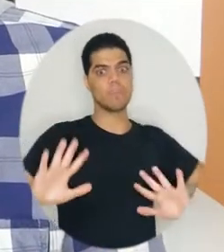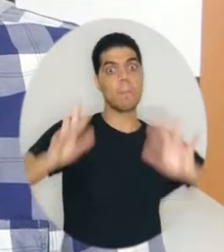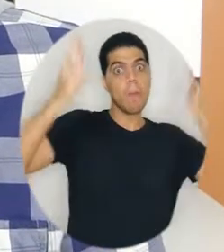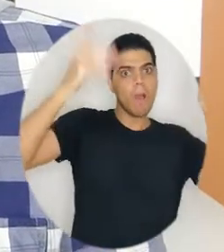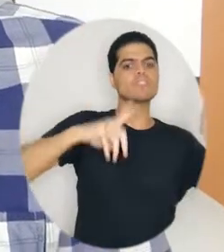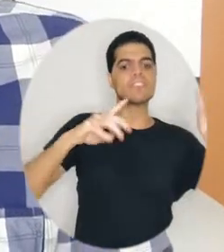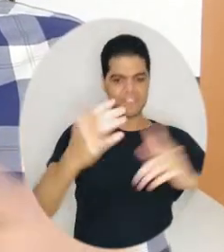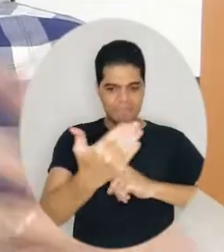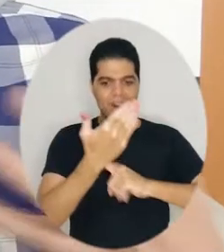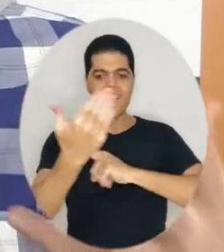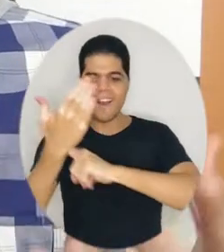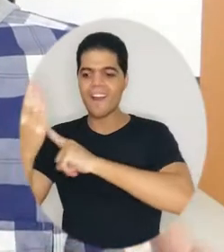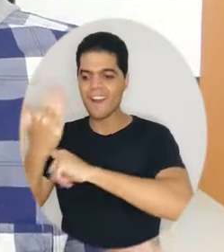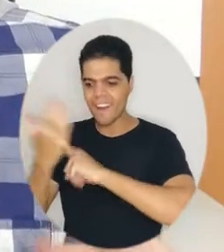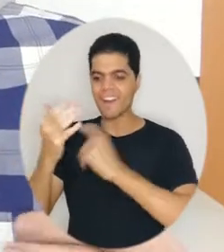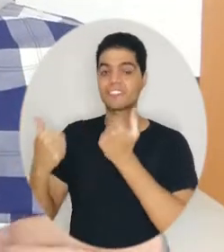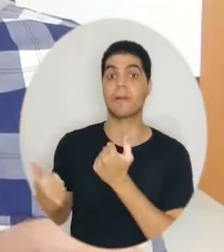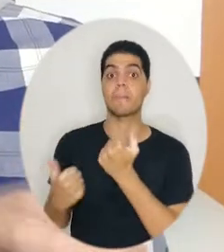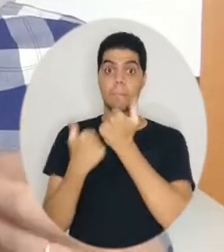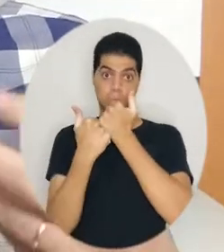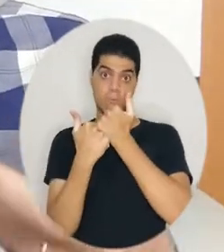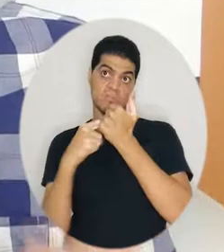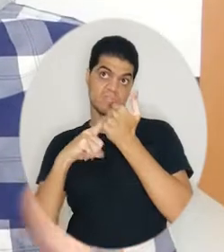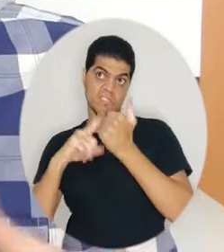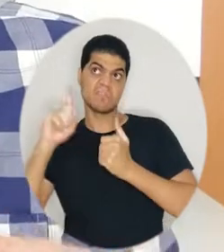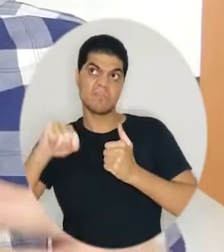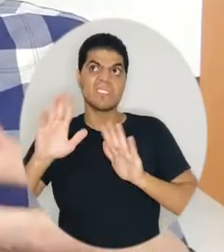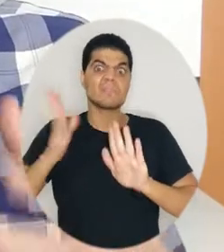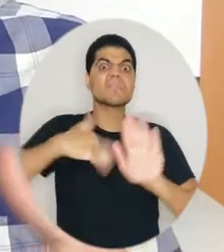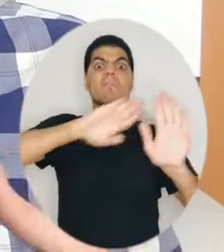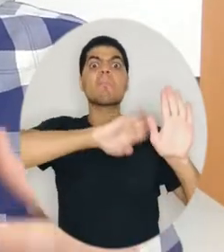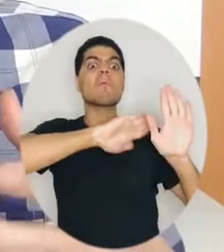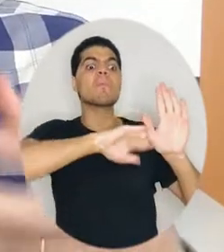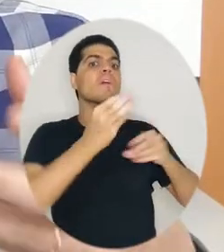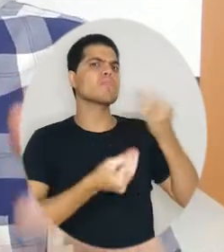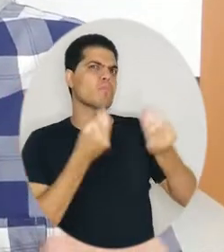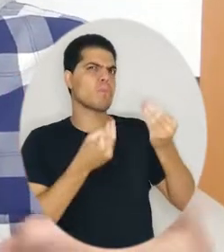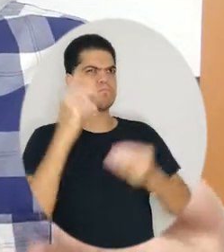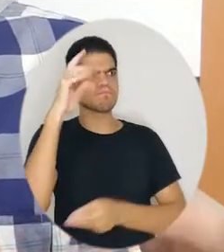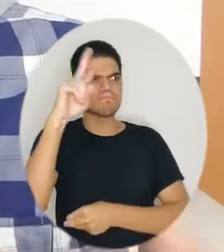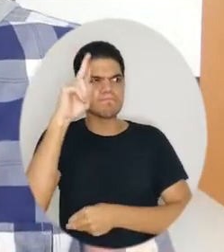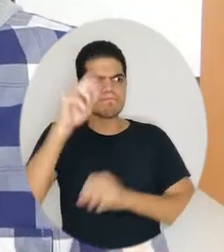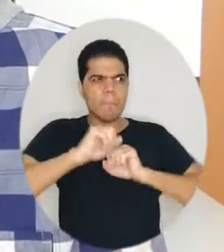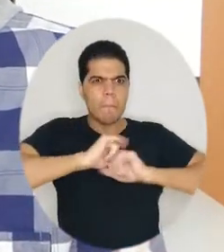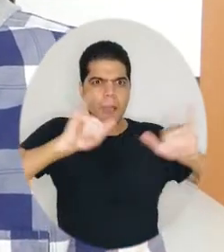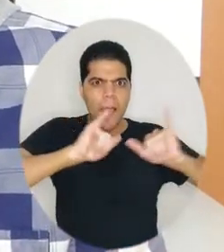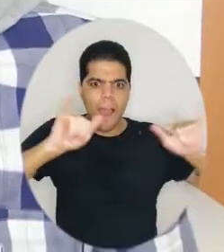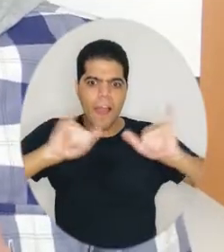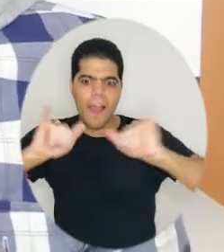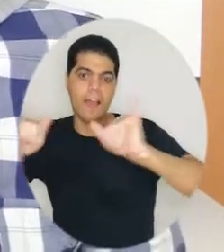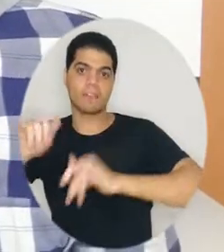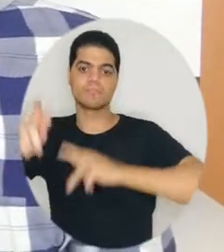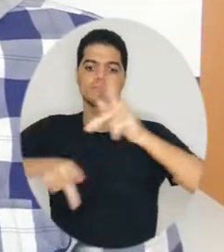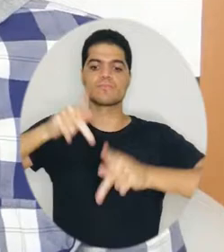eles tinham apoio popular e por outro lado é endossar essa memória que eles queriam estimular em relação ao